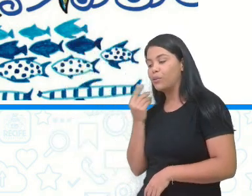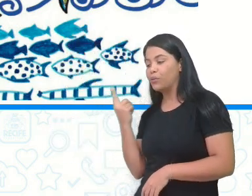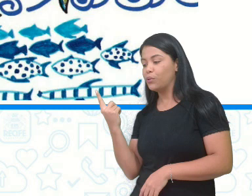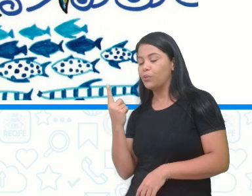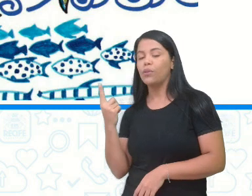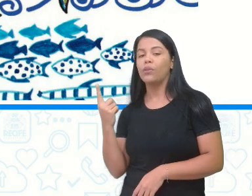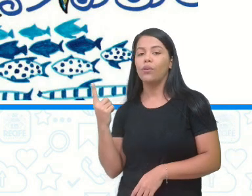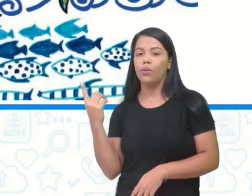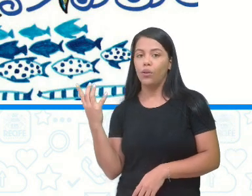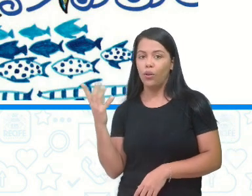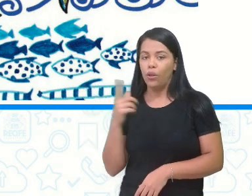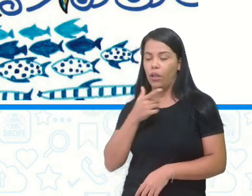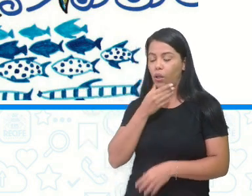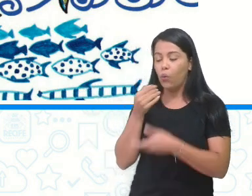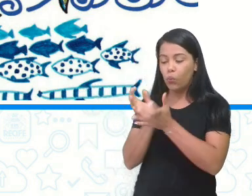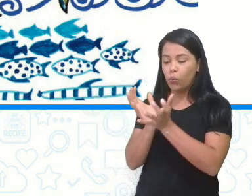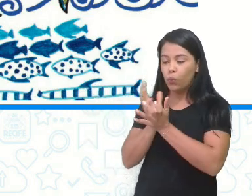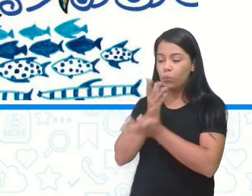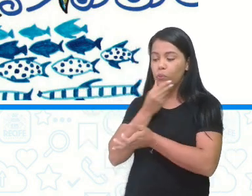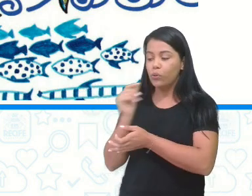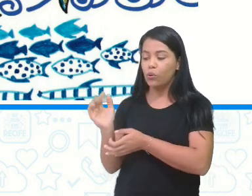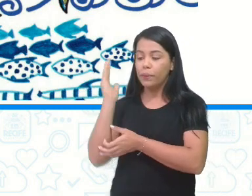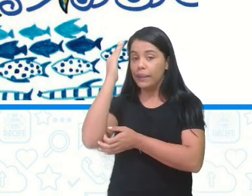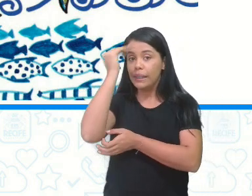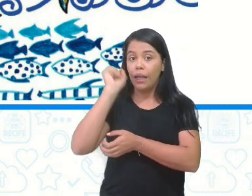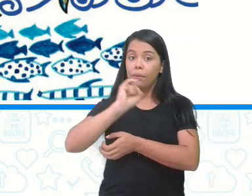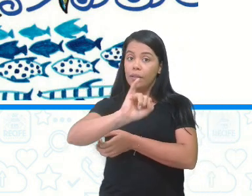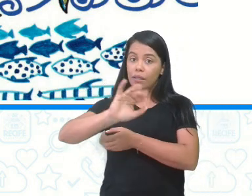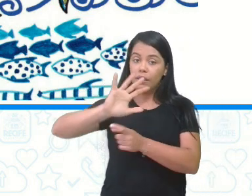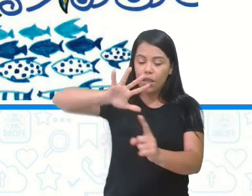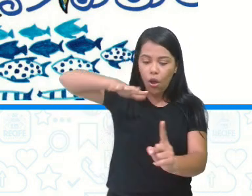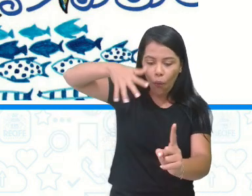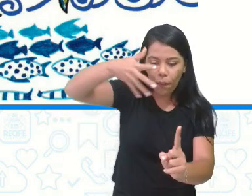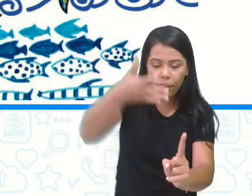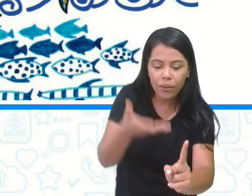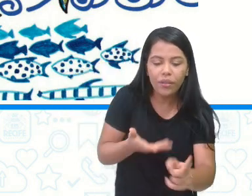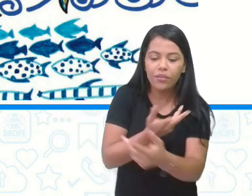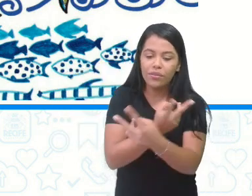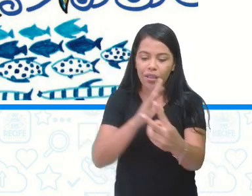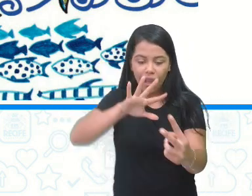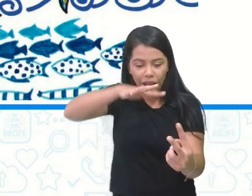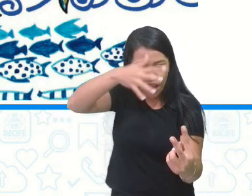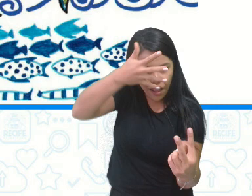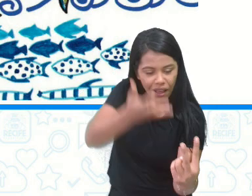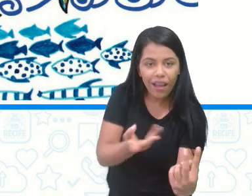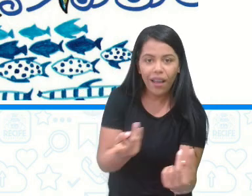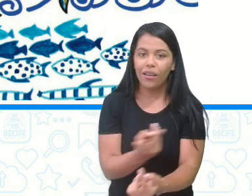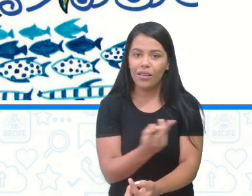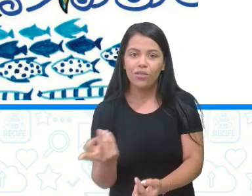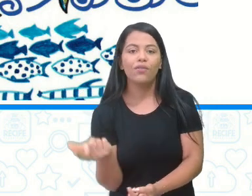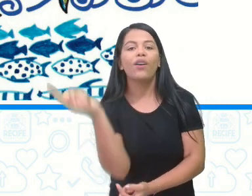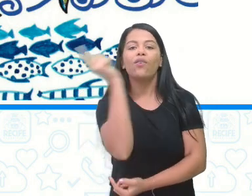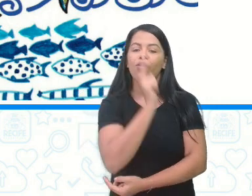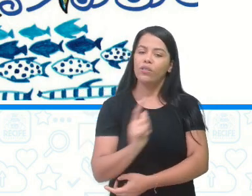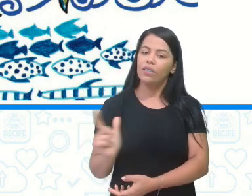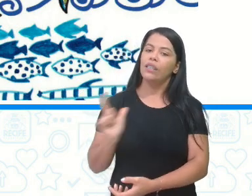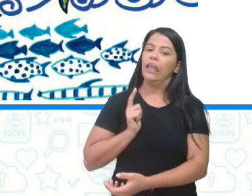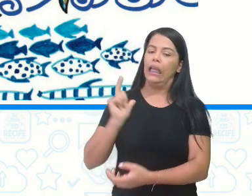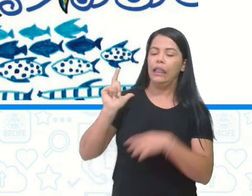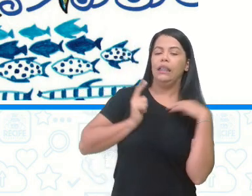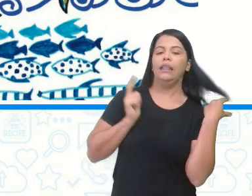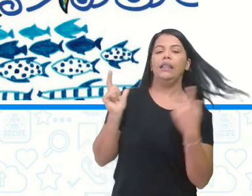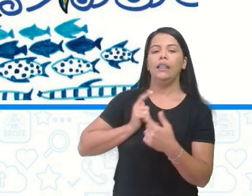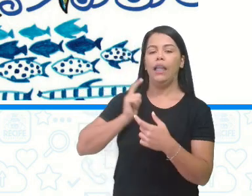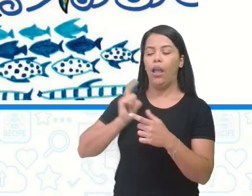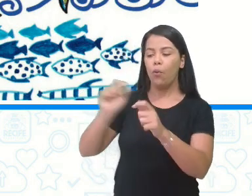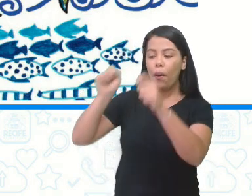homenageando Kiamba e Kisimbi, muita proteção e pesca farta eles terão todo ano. E